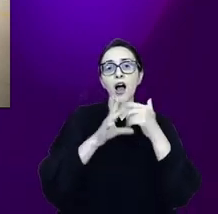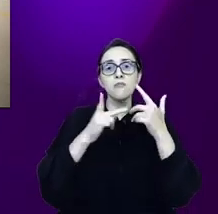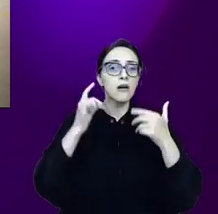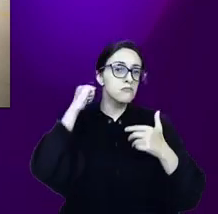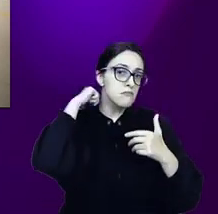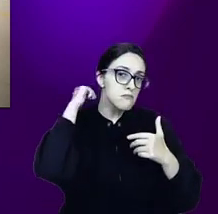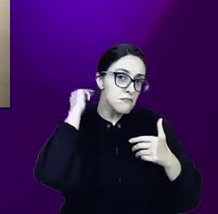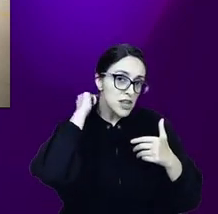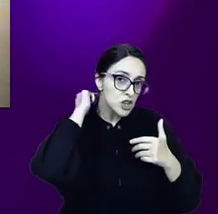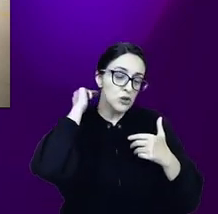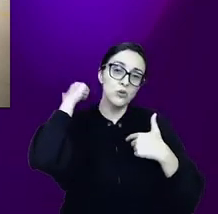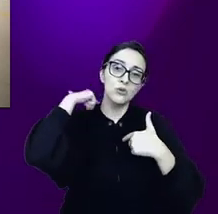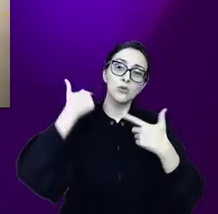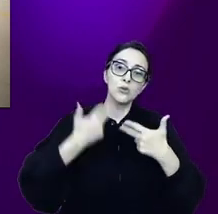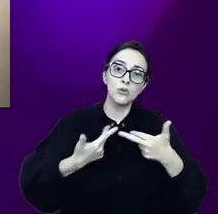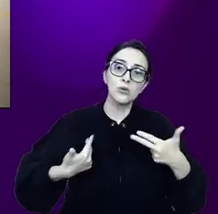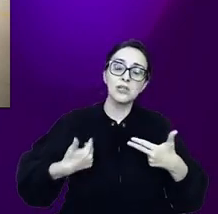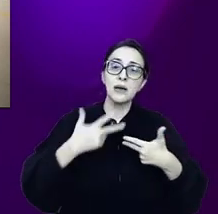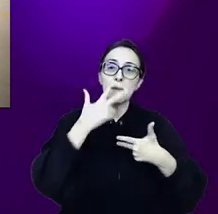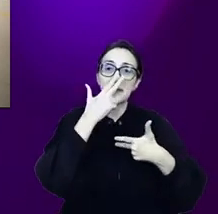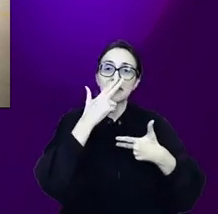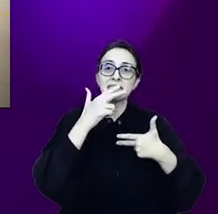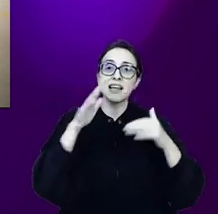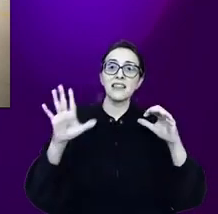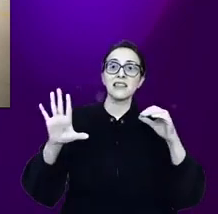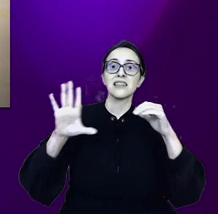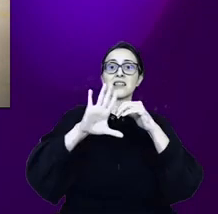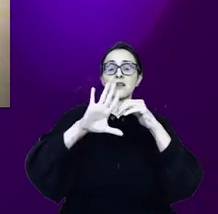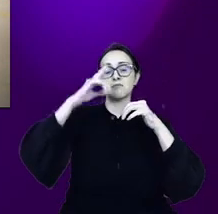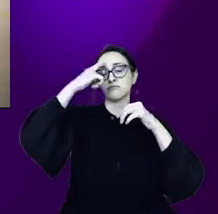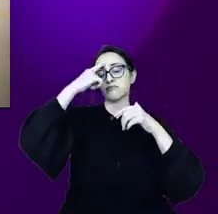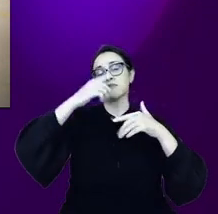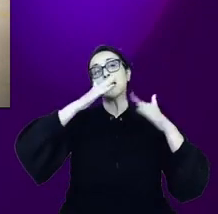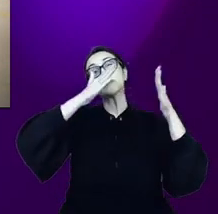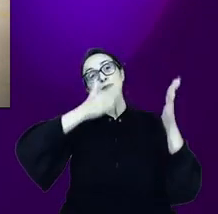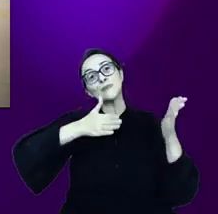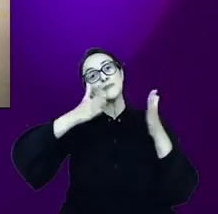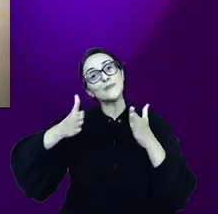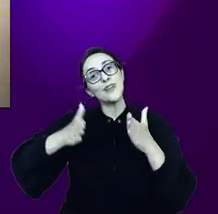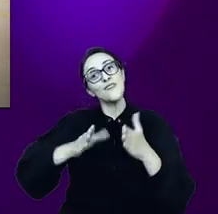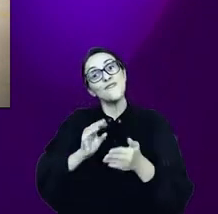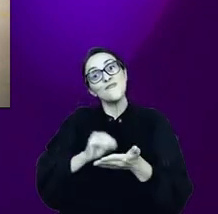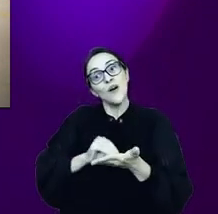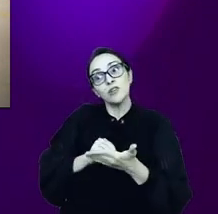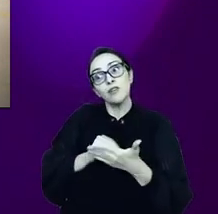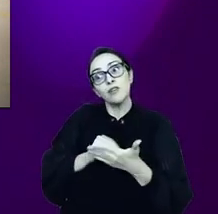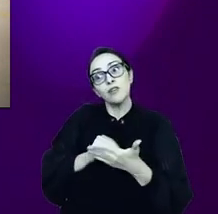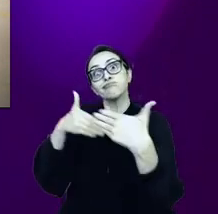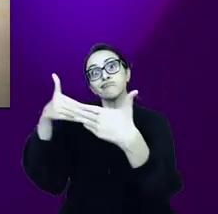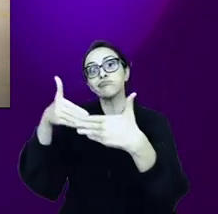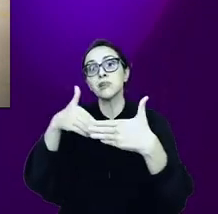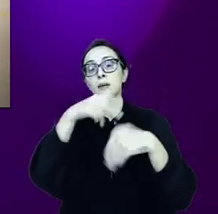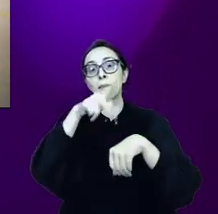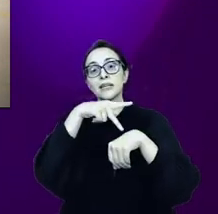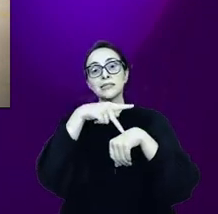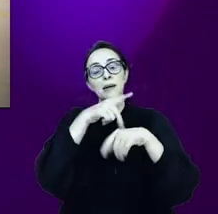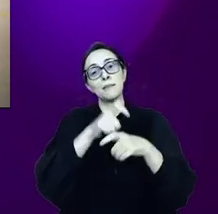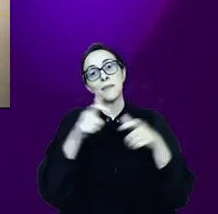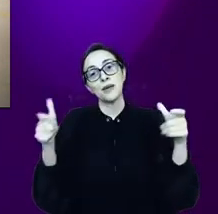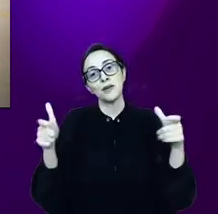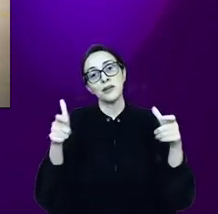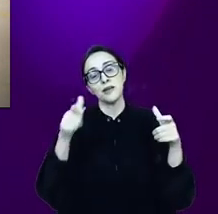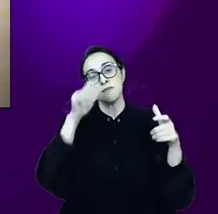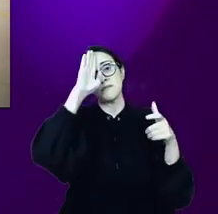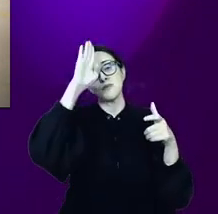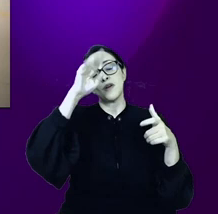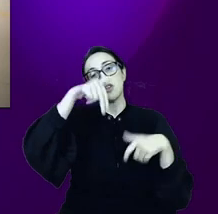já é muito mais madura, para o traumatismo crânioencefálico isso ainda está em organização na maioria dos países, inclusive no